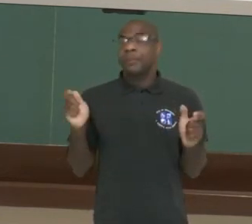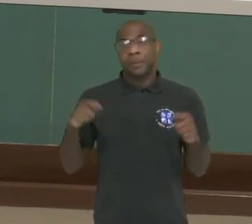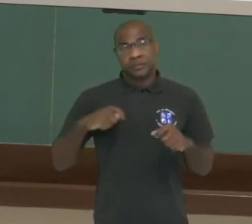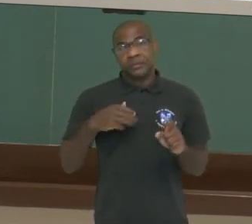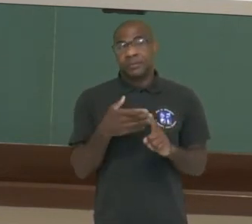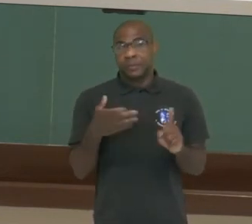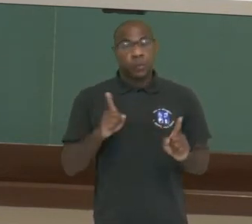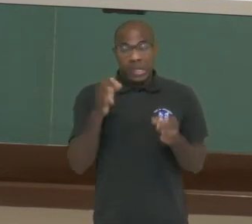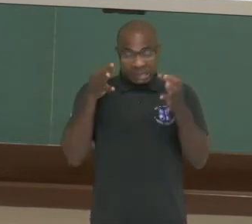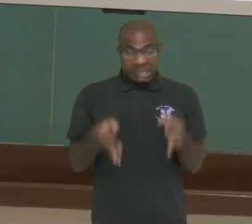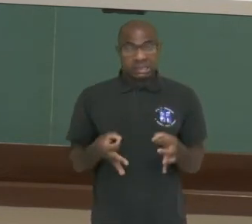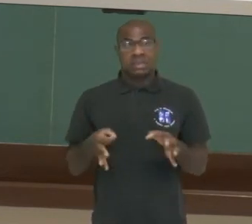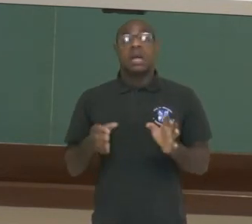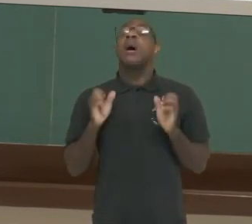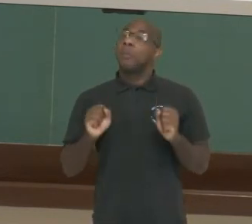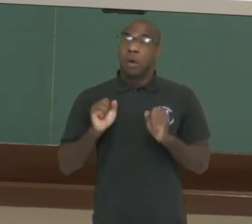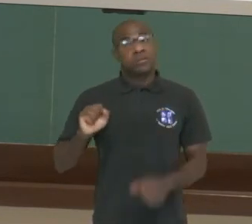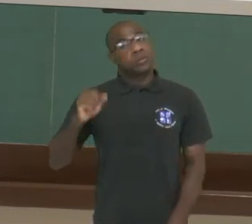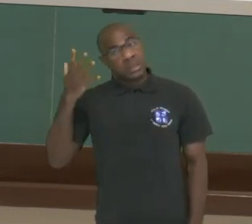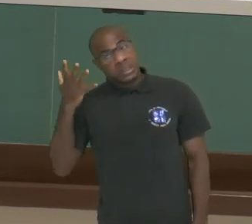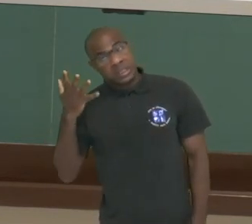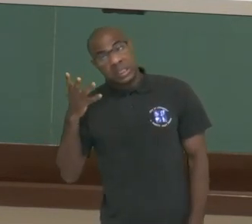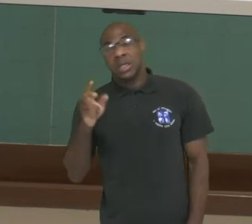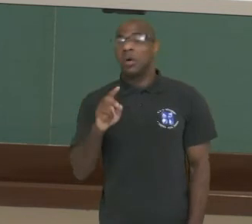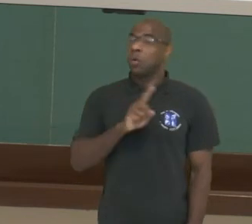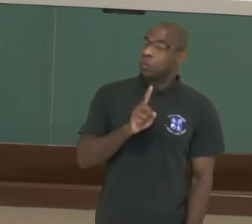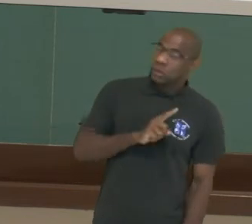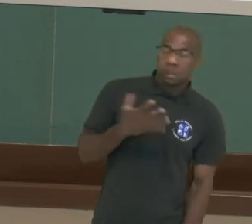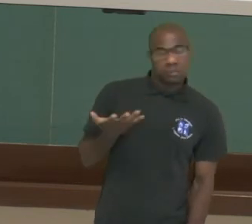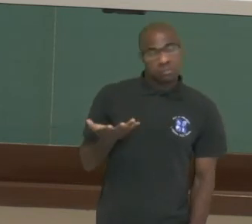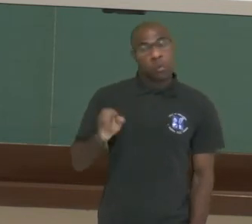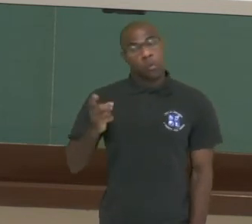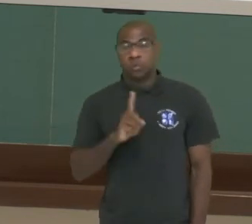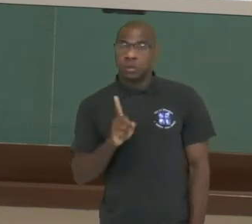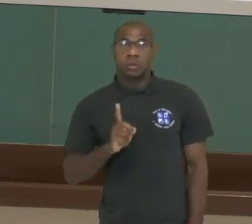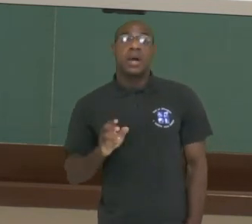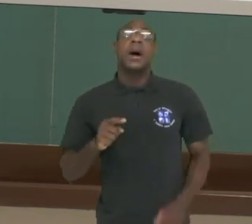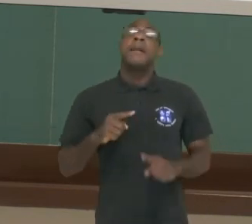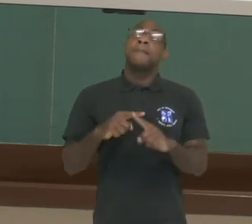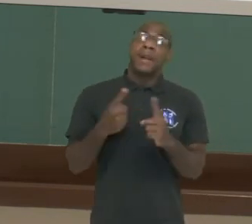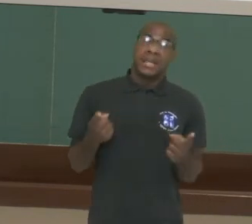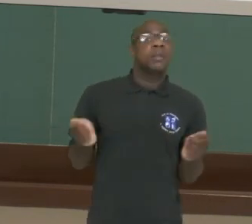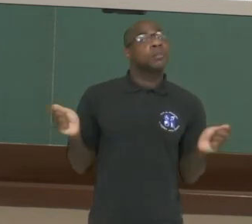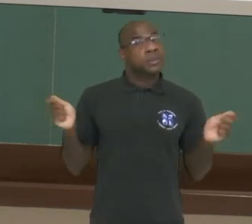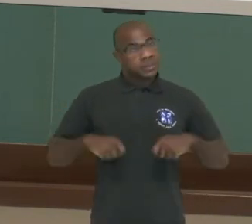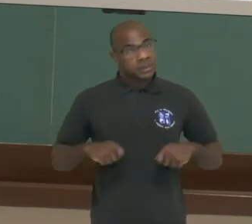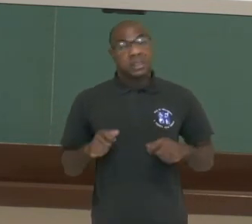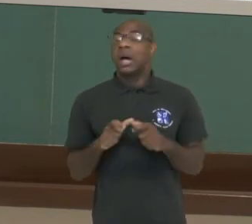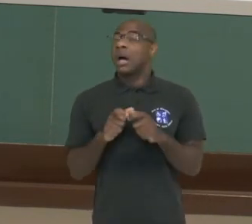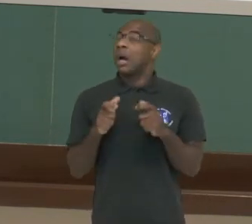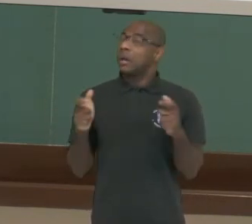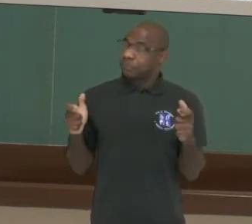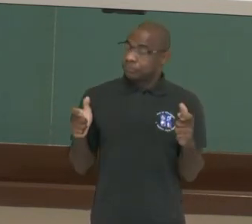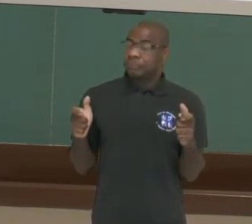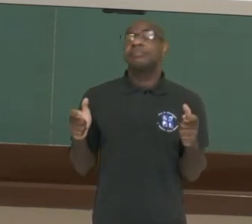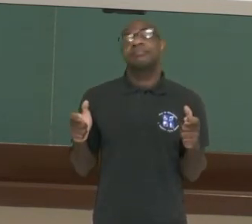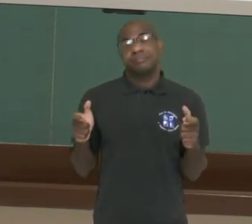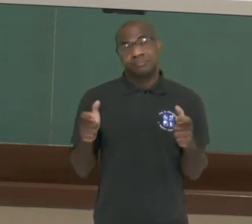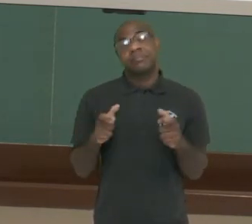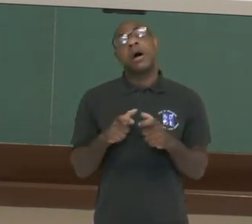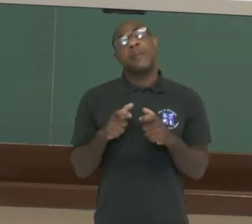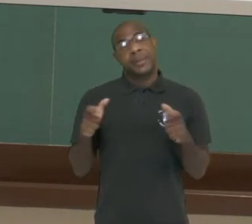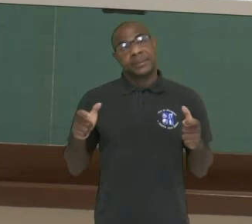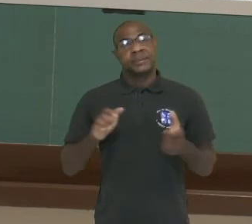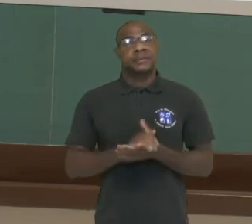é certeza que isso vai acontecer, por favor, mas que as possibilidades aumentam, sim,